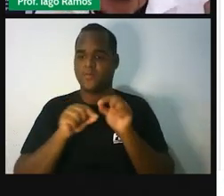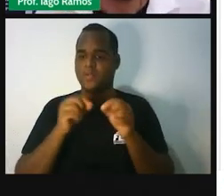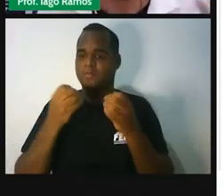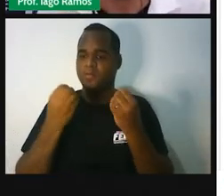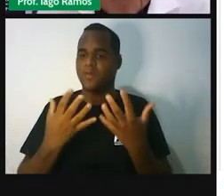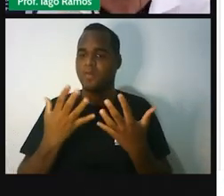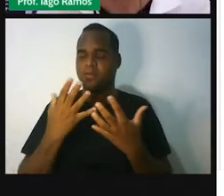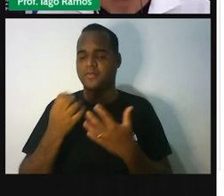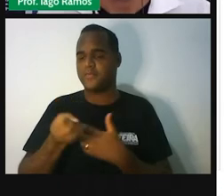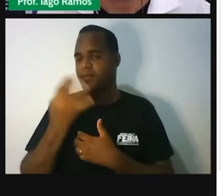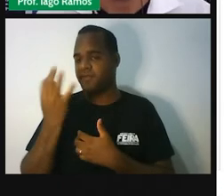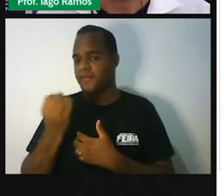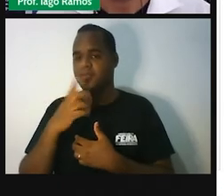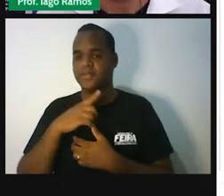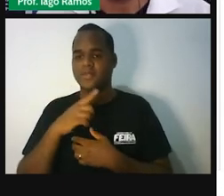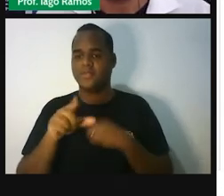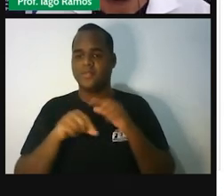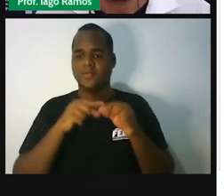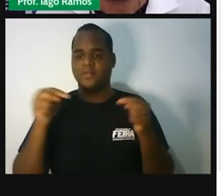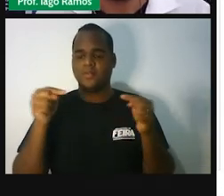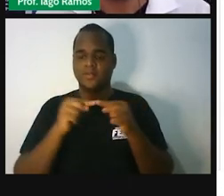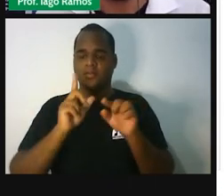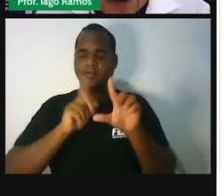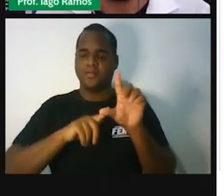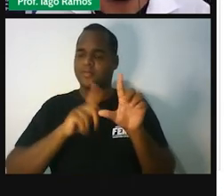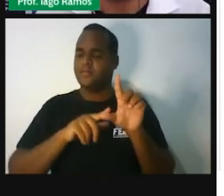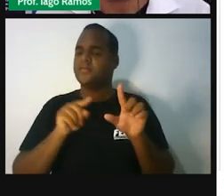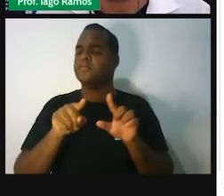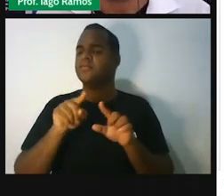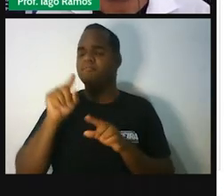tem para poder escolher aquela letra. Então,